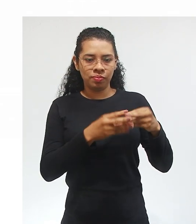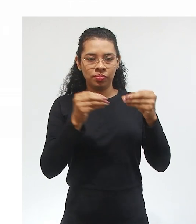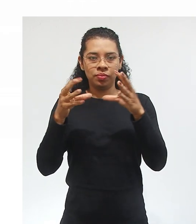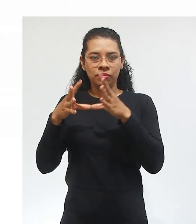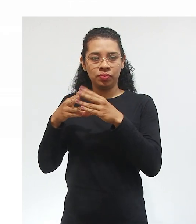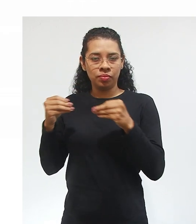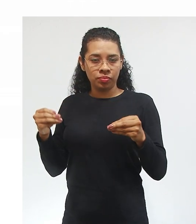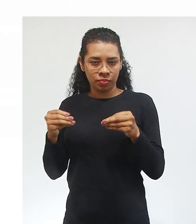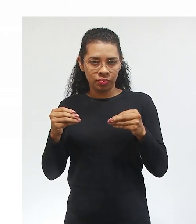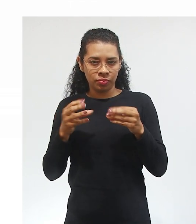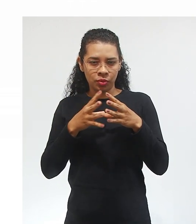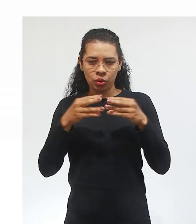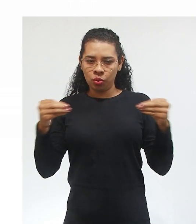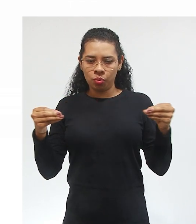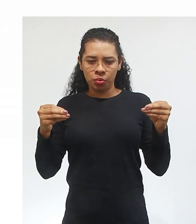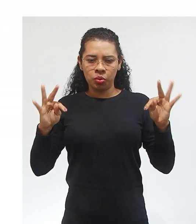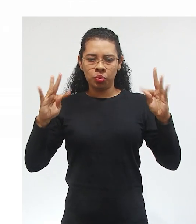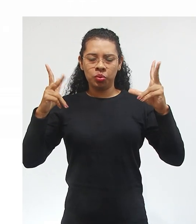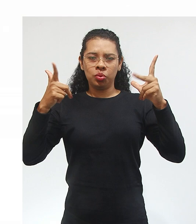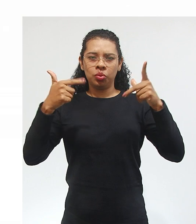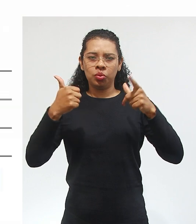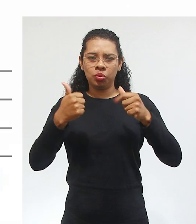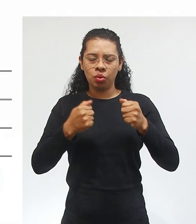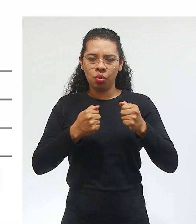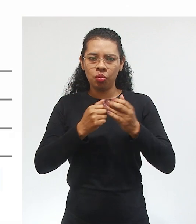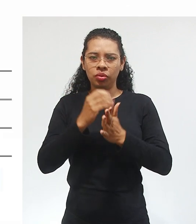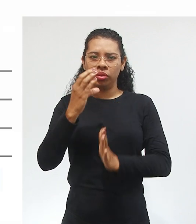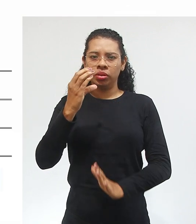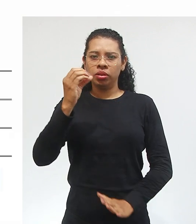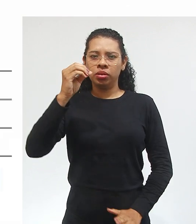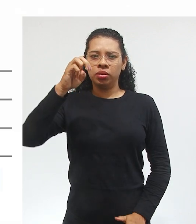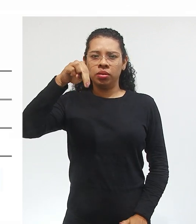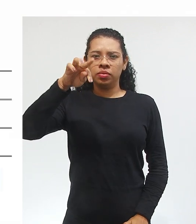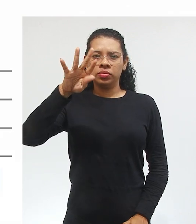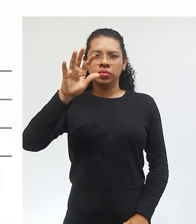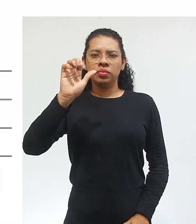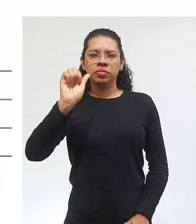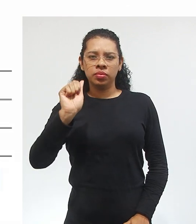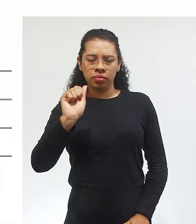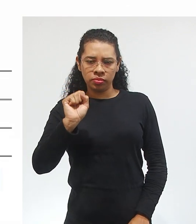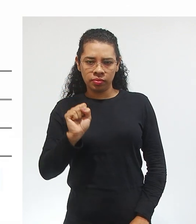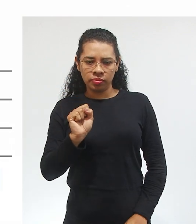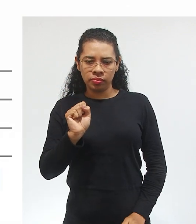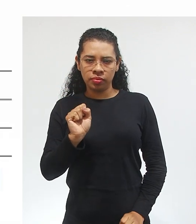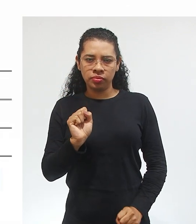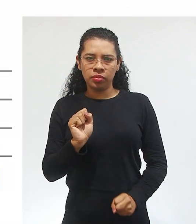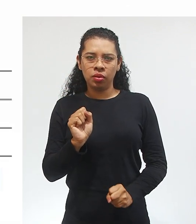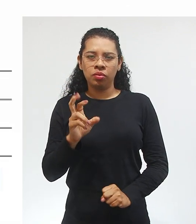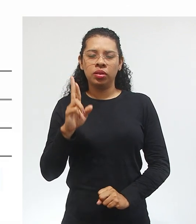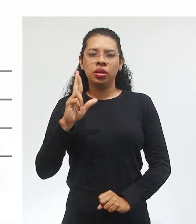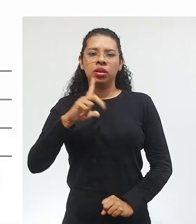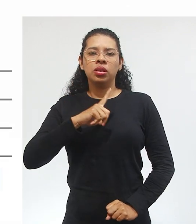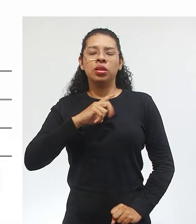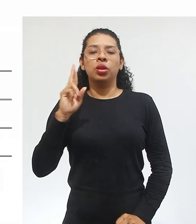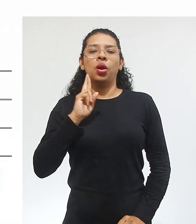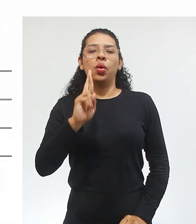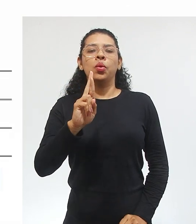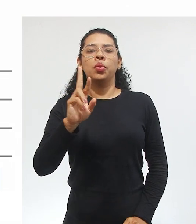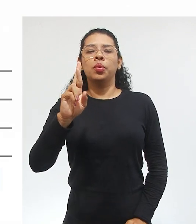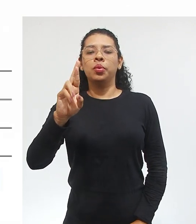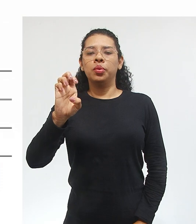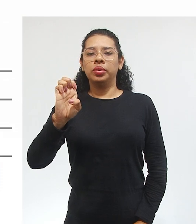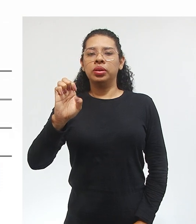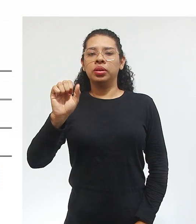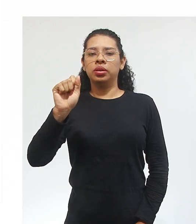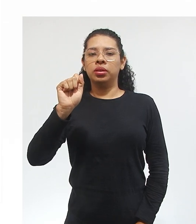as contas que eram de resultado. E apareceu aqui uma nova conta, que é a conta ARI, que seria